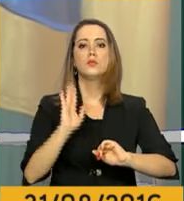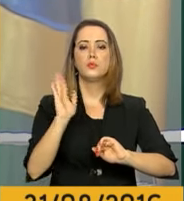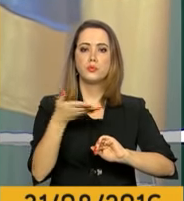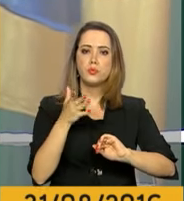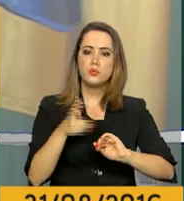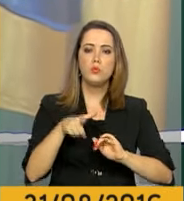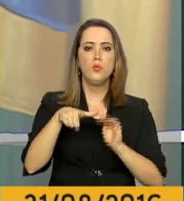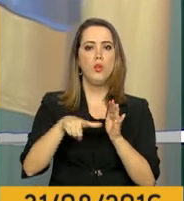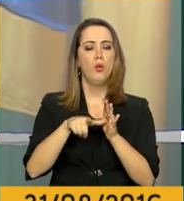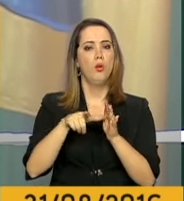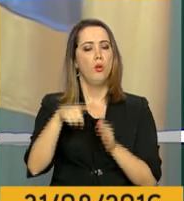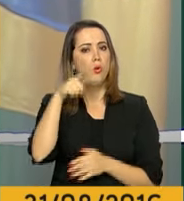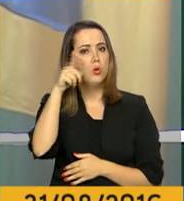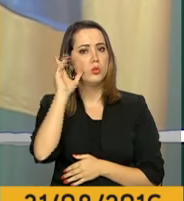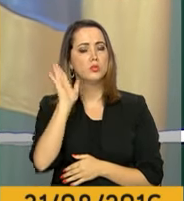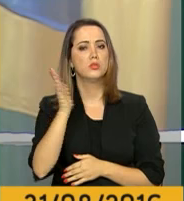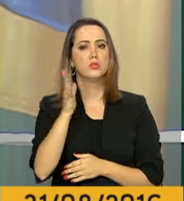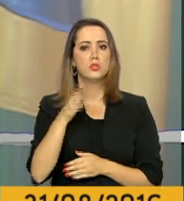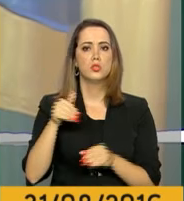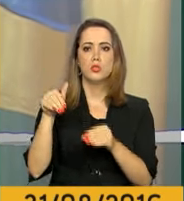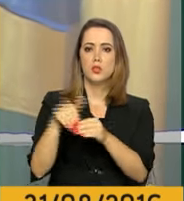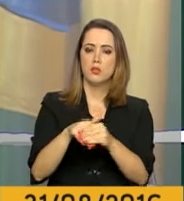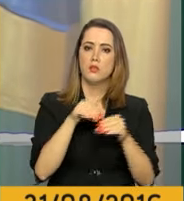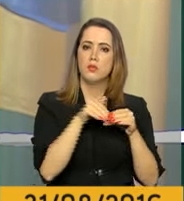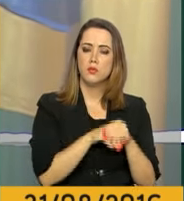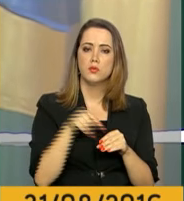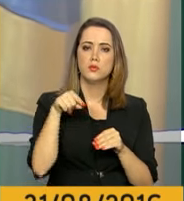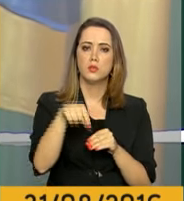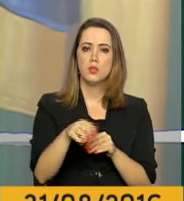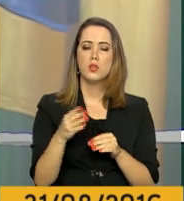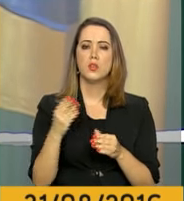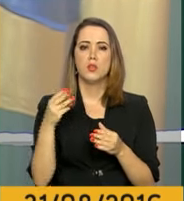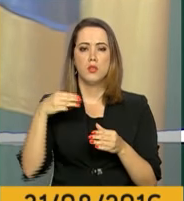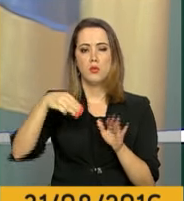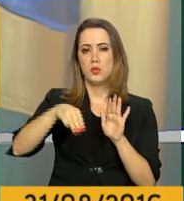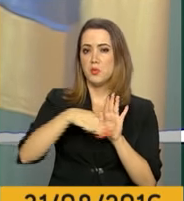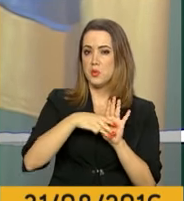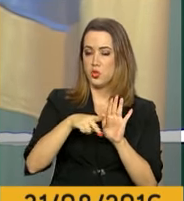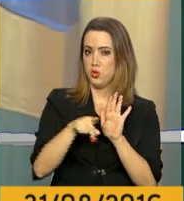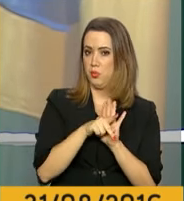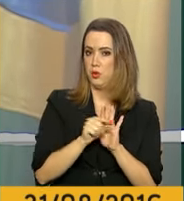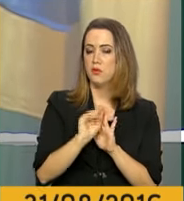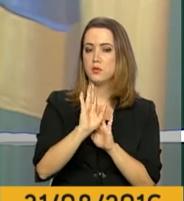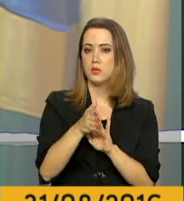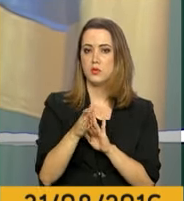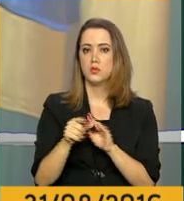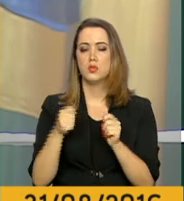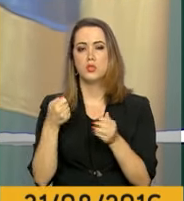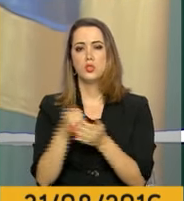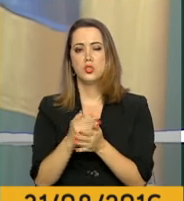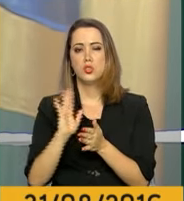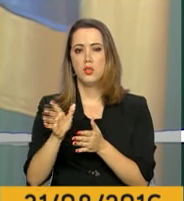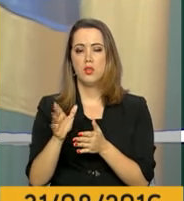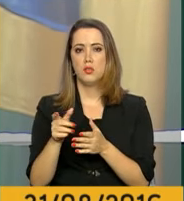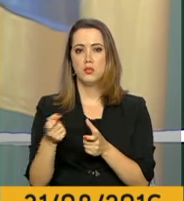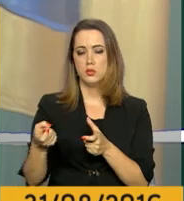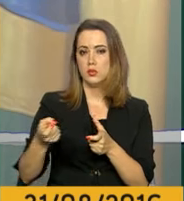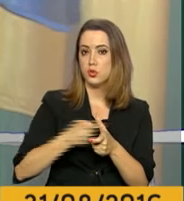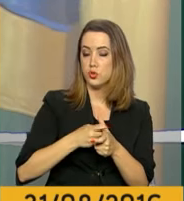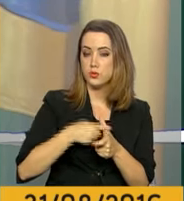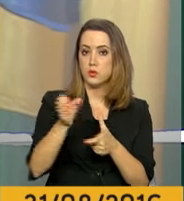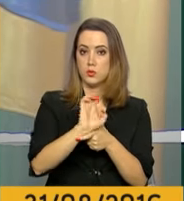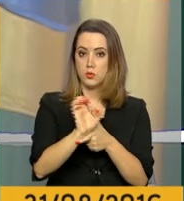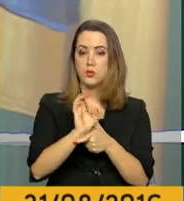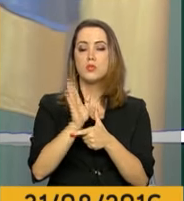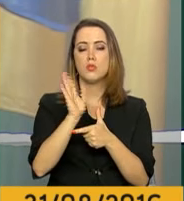votamos medidas provisórias lá na Câmara, acabamos de votar aquela lei complementar referentemente à repactuação da dívida com os